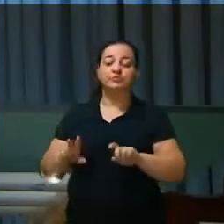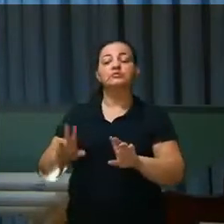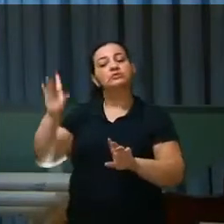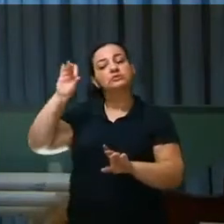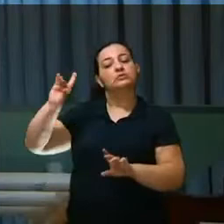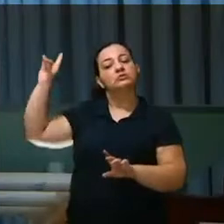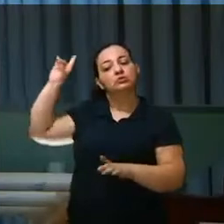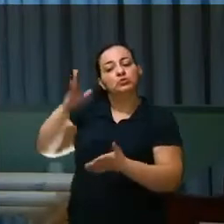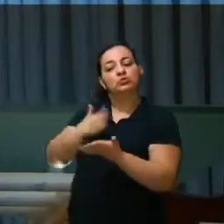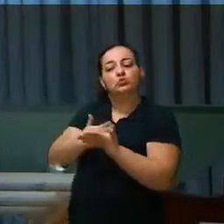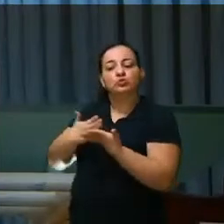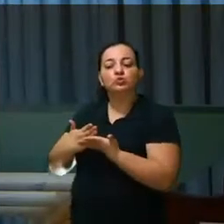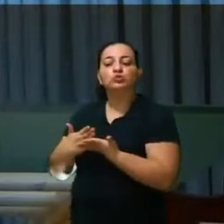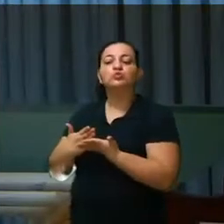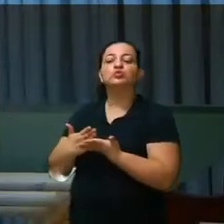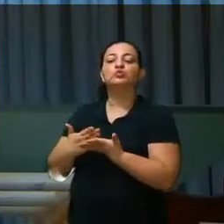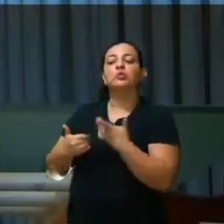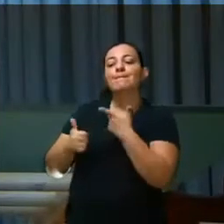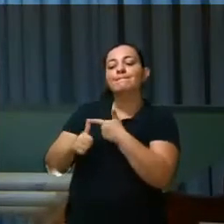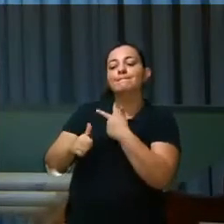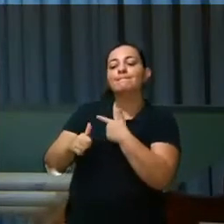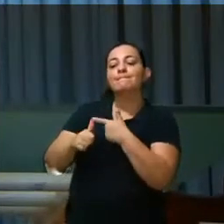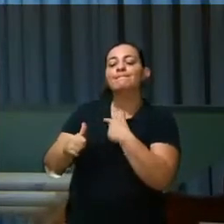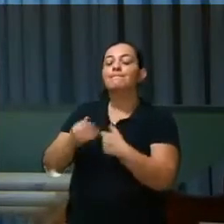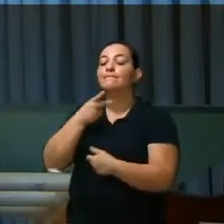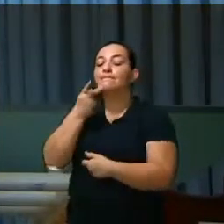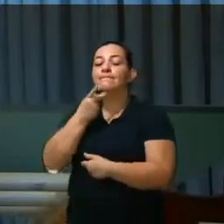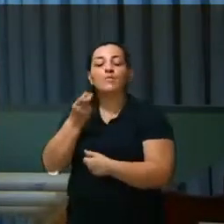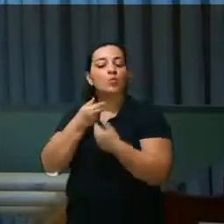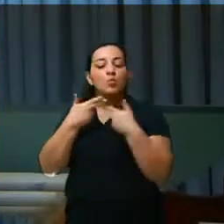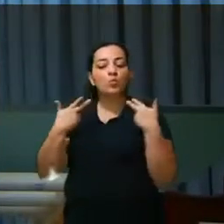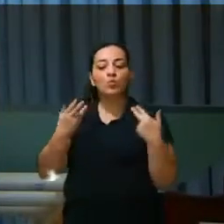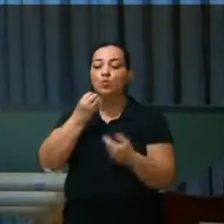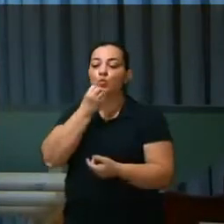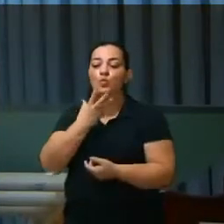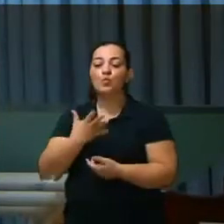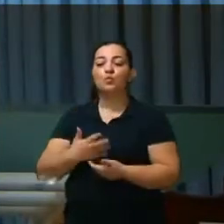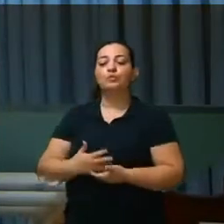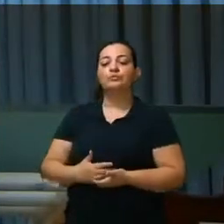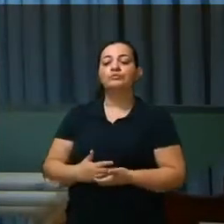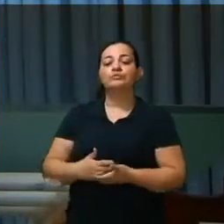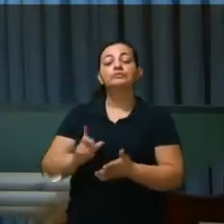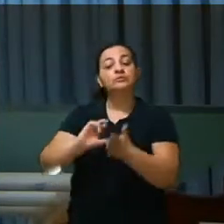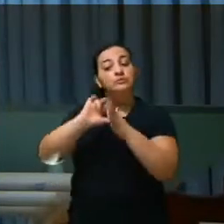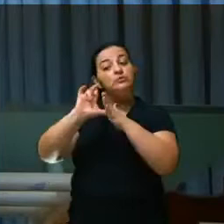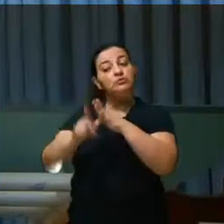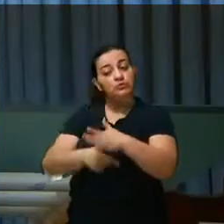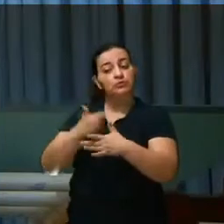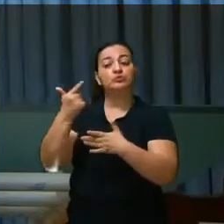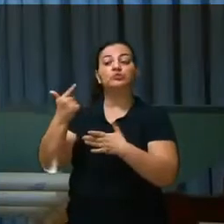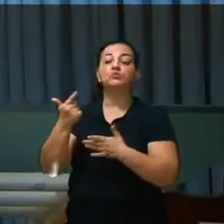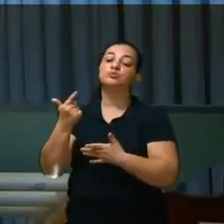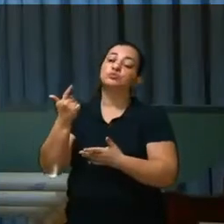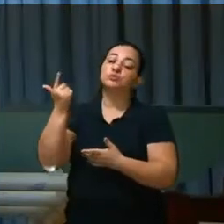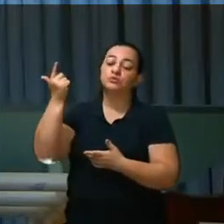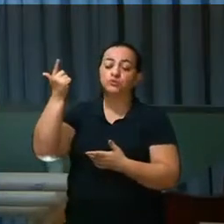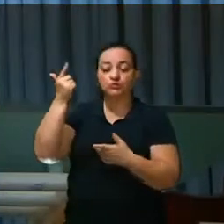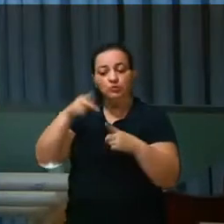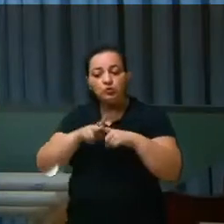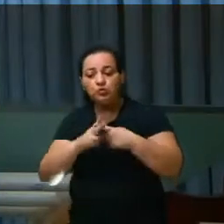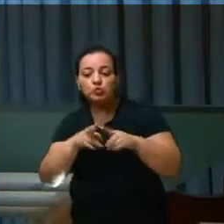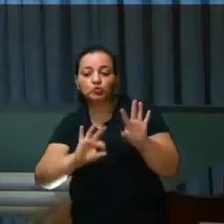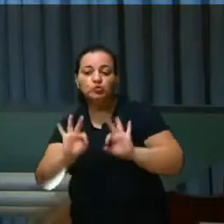Deus ele começa primeiro elogiando as boas coisas depois ele vem e